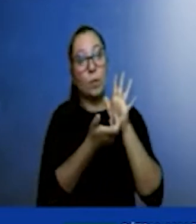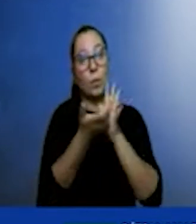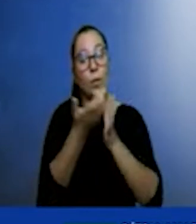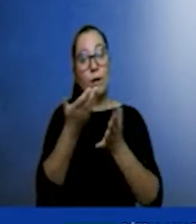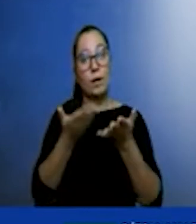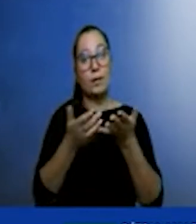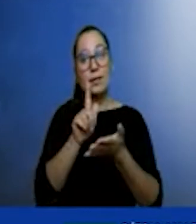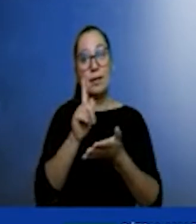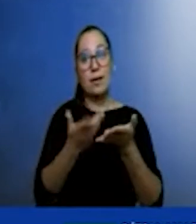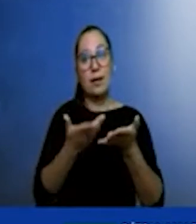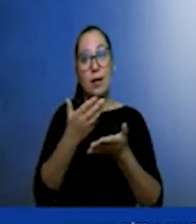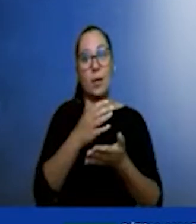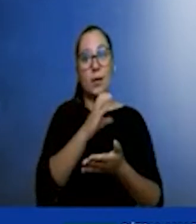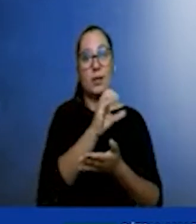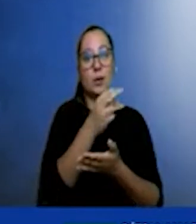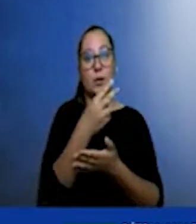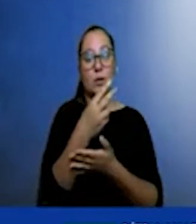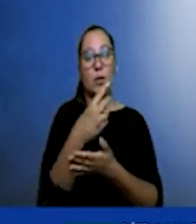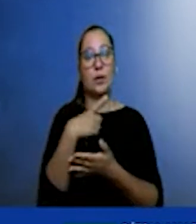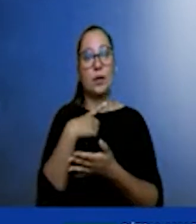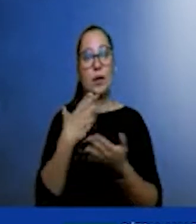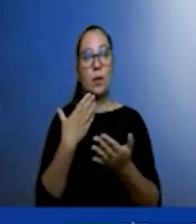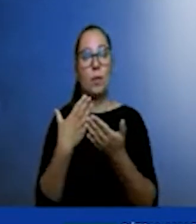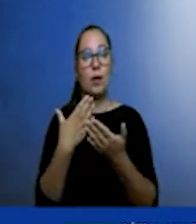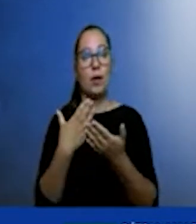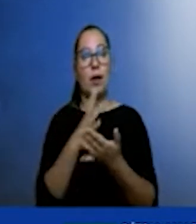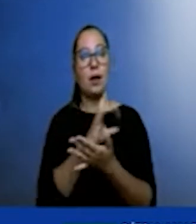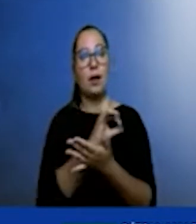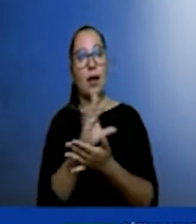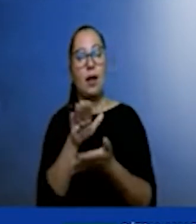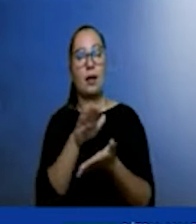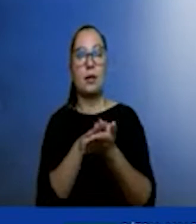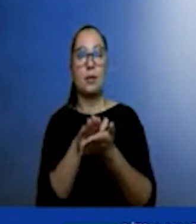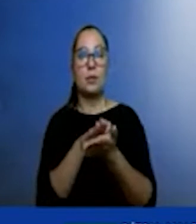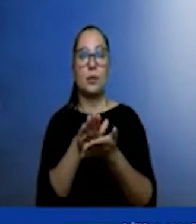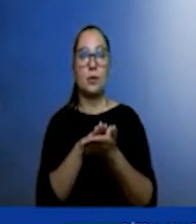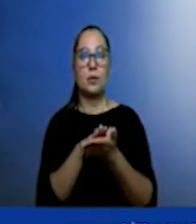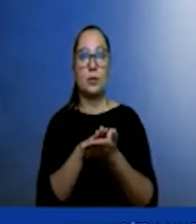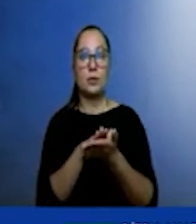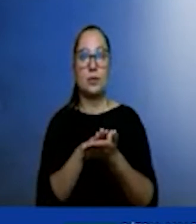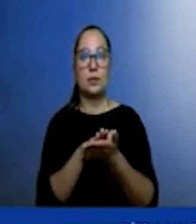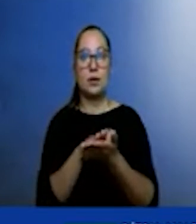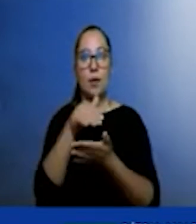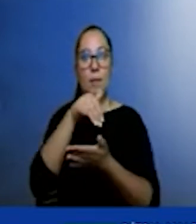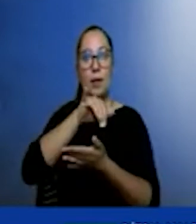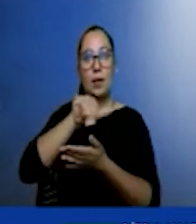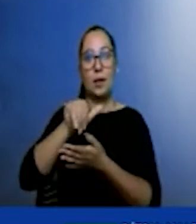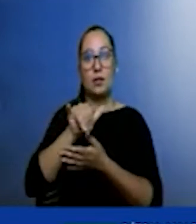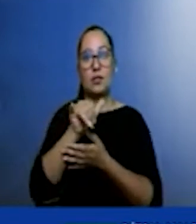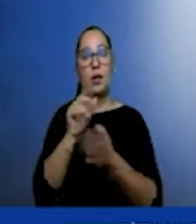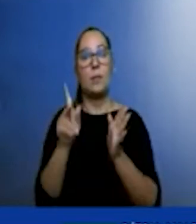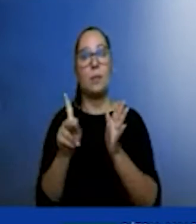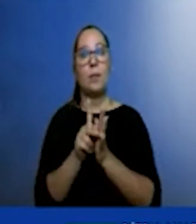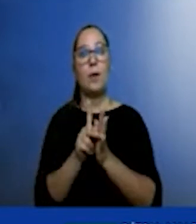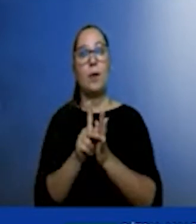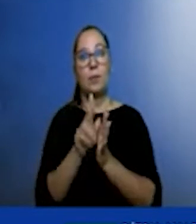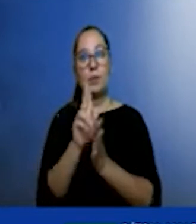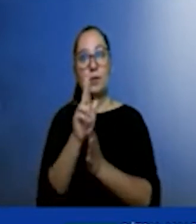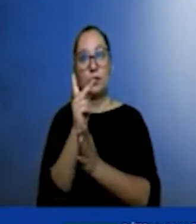temos para a produção aí do megajoule de hidrogênio, e você vê